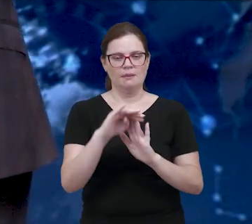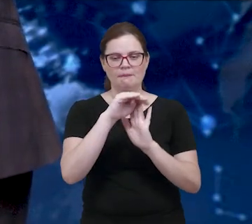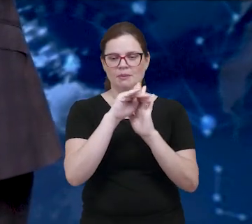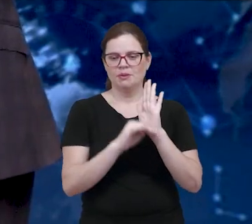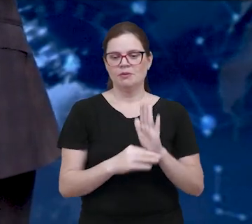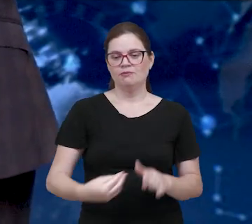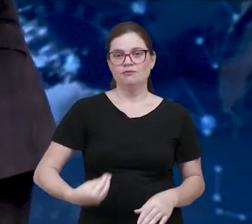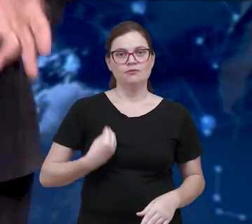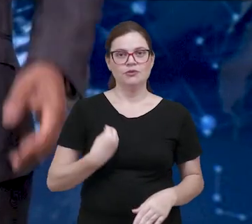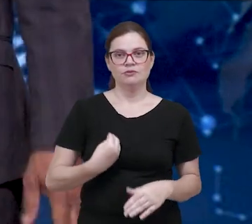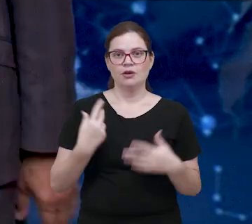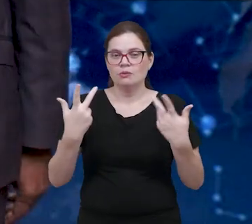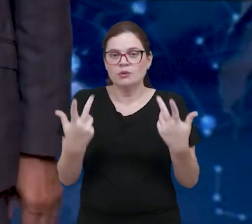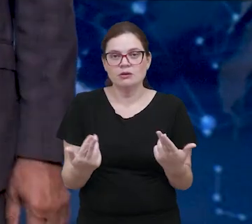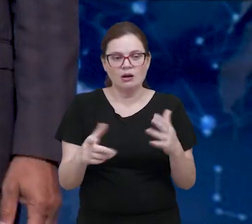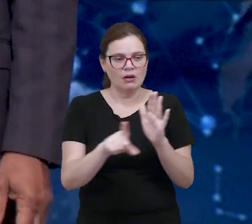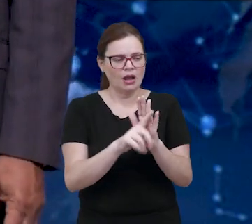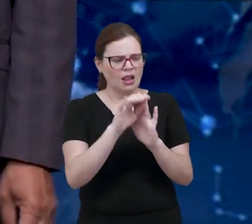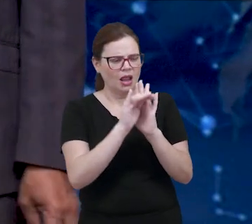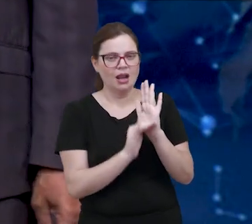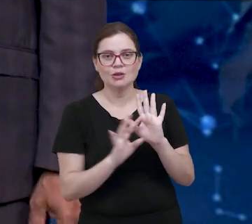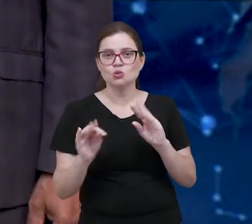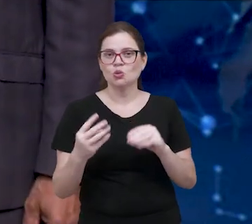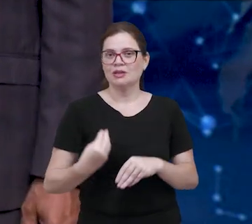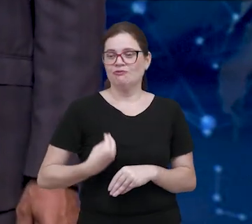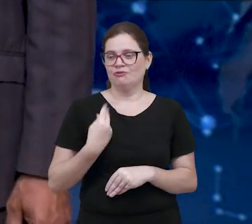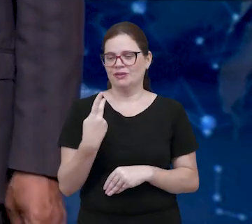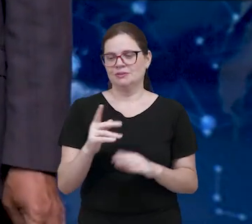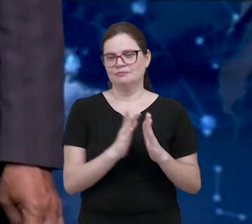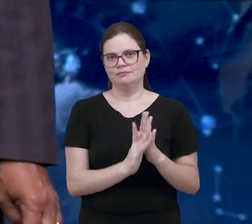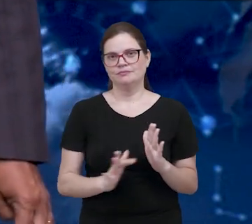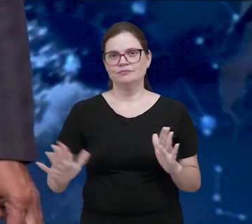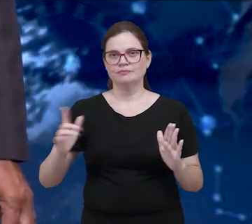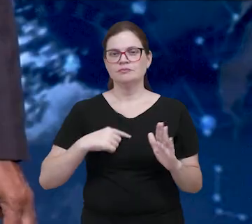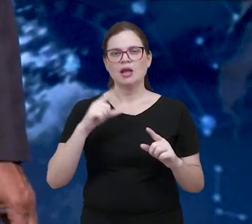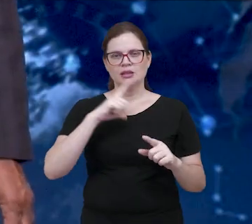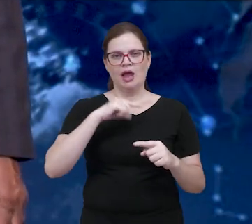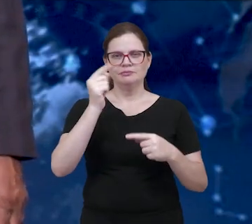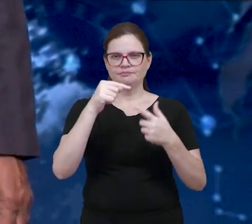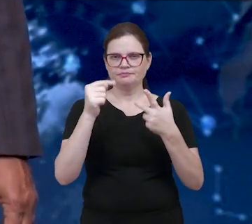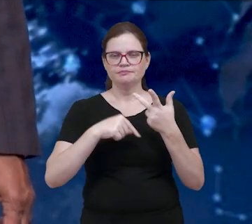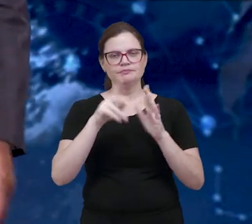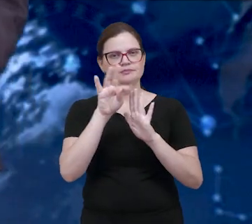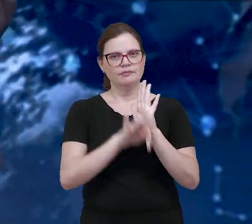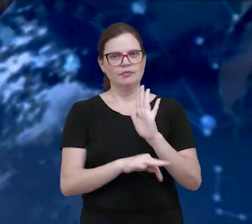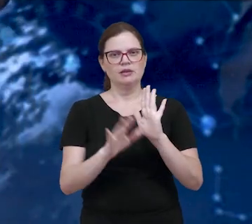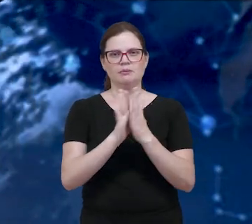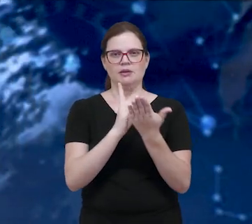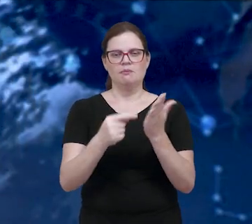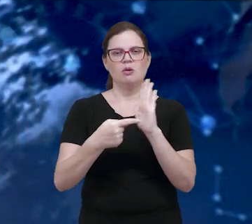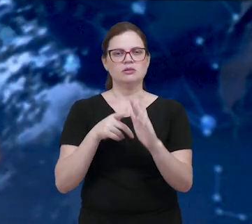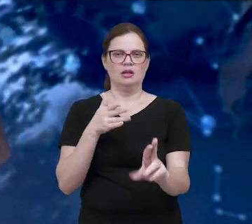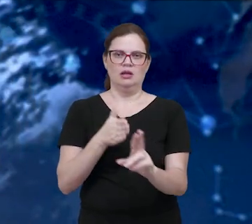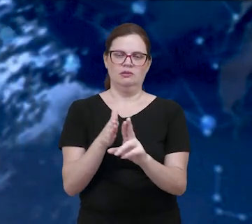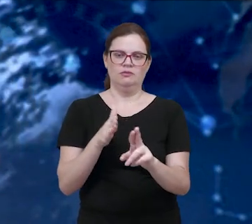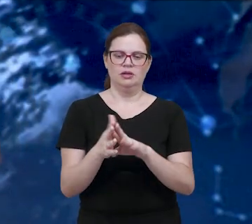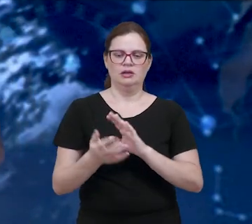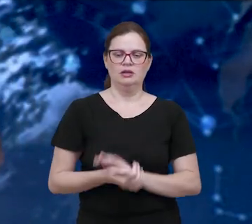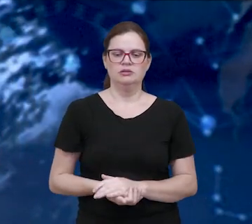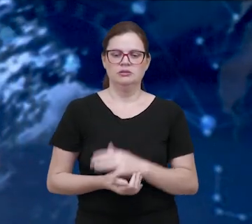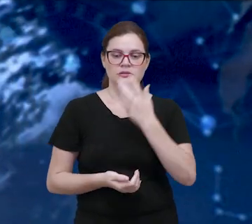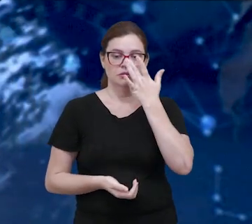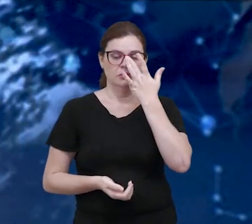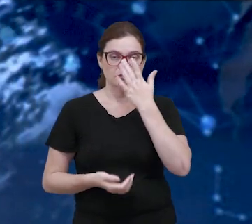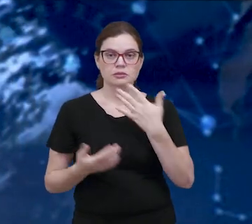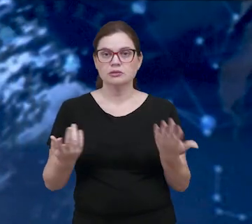Viveu e morreu segundo a lei, Jesus. Lucas 24, 44, 48, 46, né? Ele